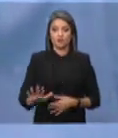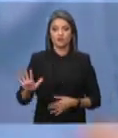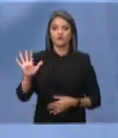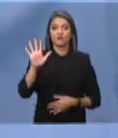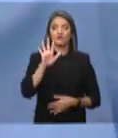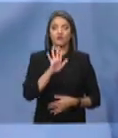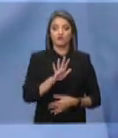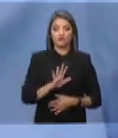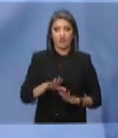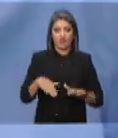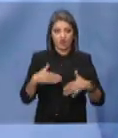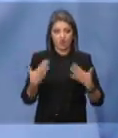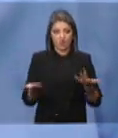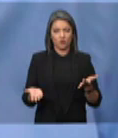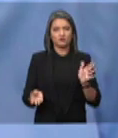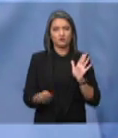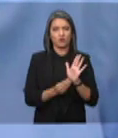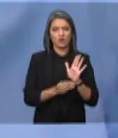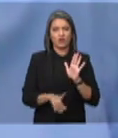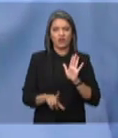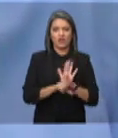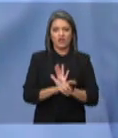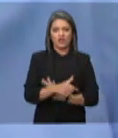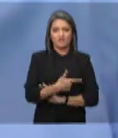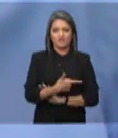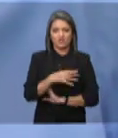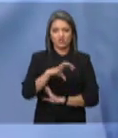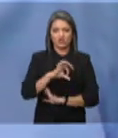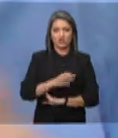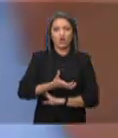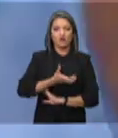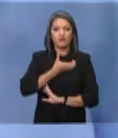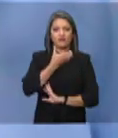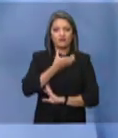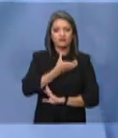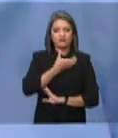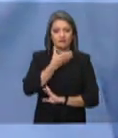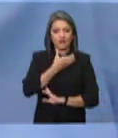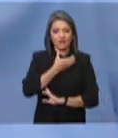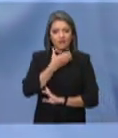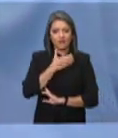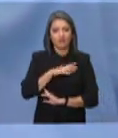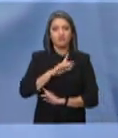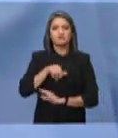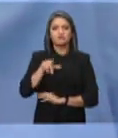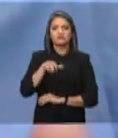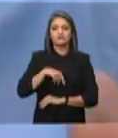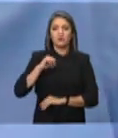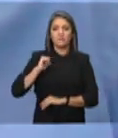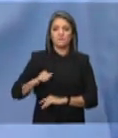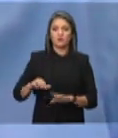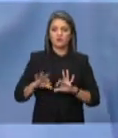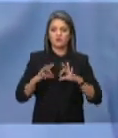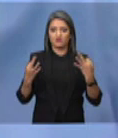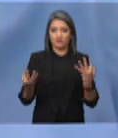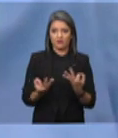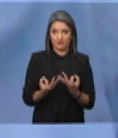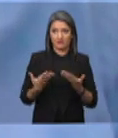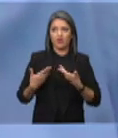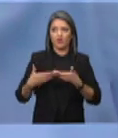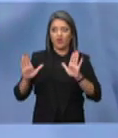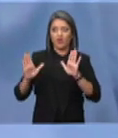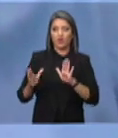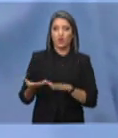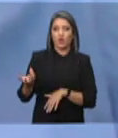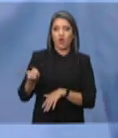publicar a lei em 29 de Dezembro último que extinguiu o bolsa família e criou o auxílio